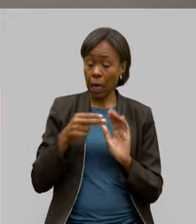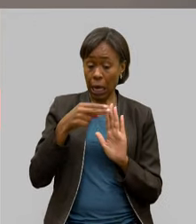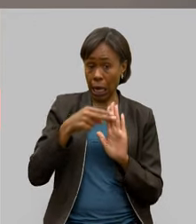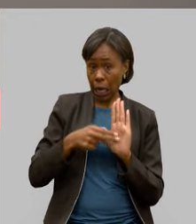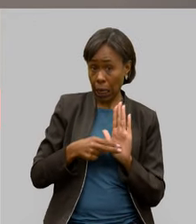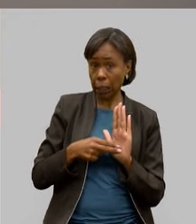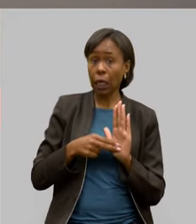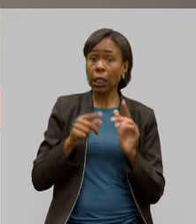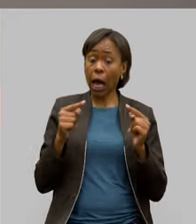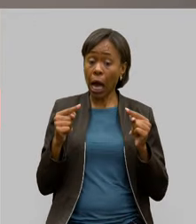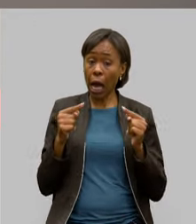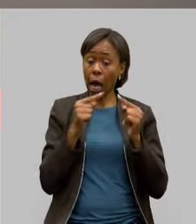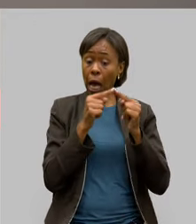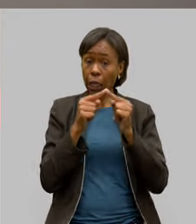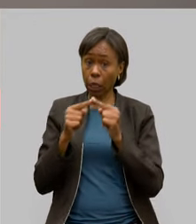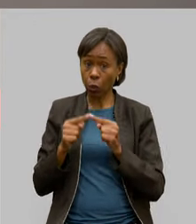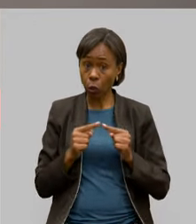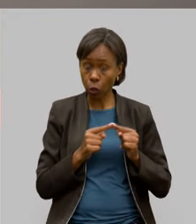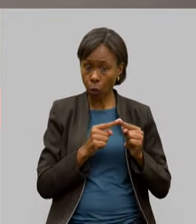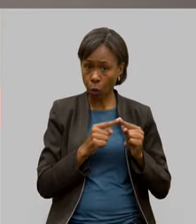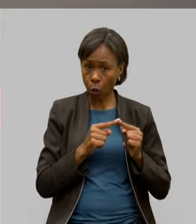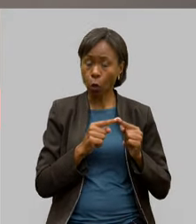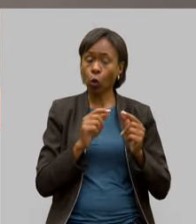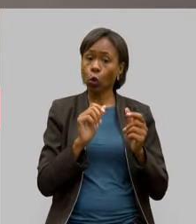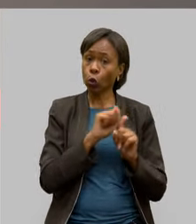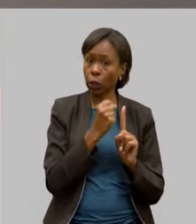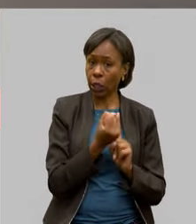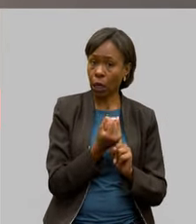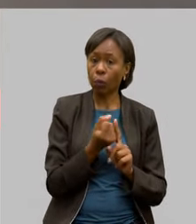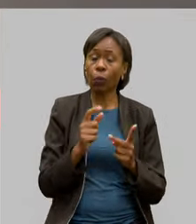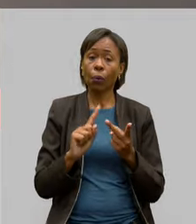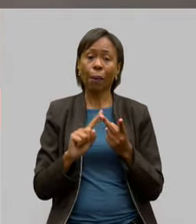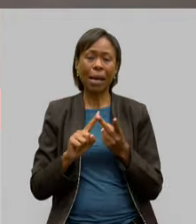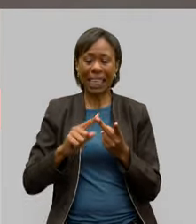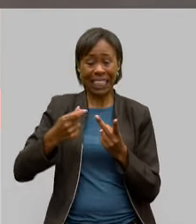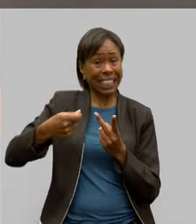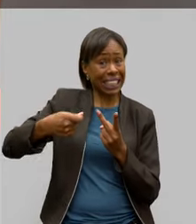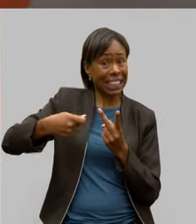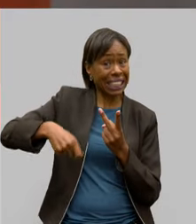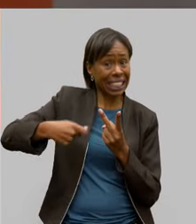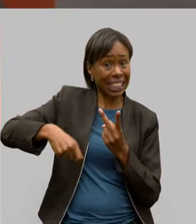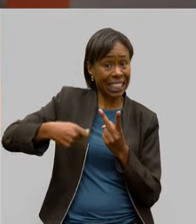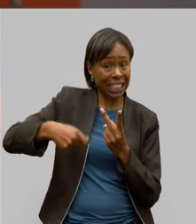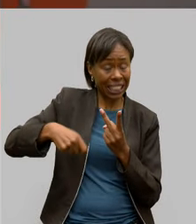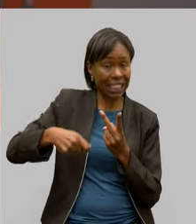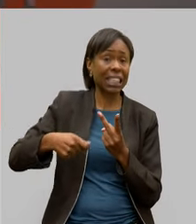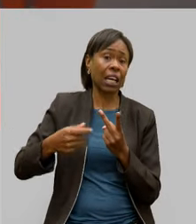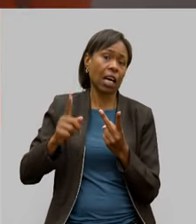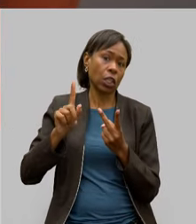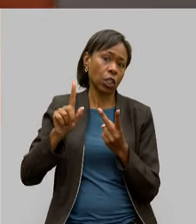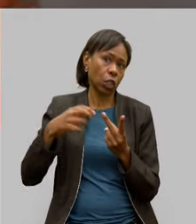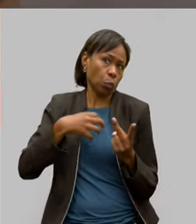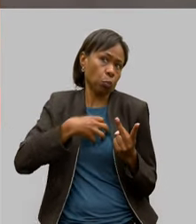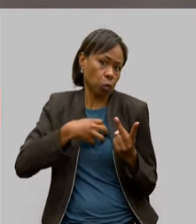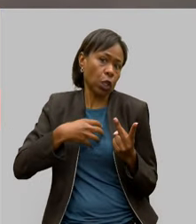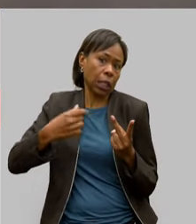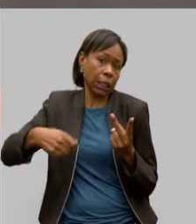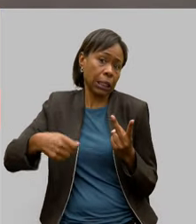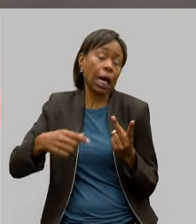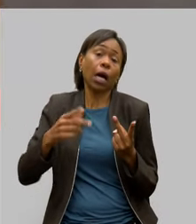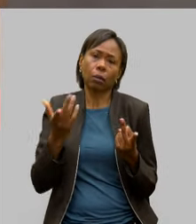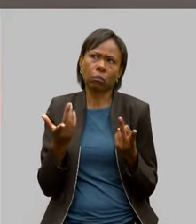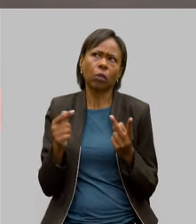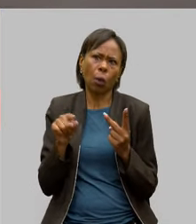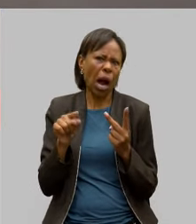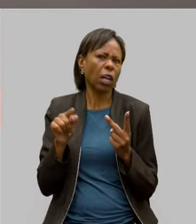gente tem o o próprio estado de necessidade que na minha na minha opinião se aplicaria porque o uso para